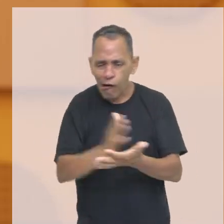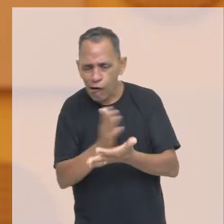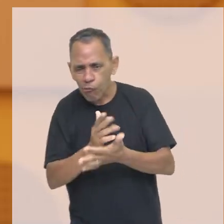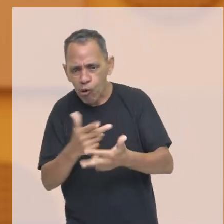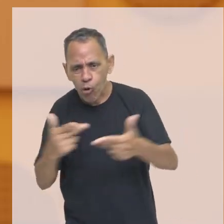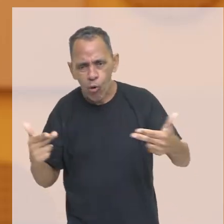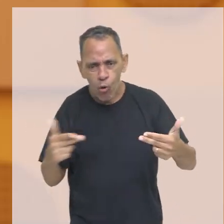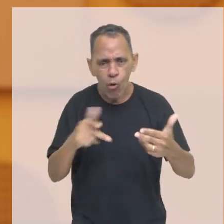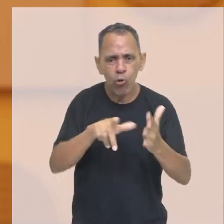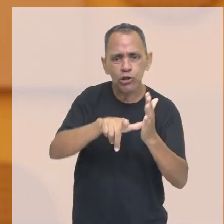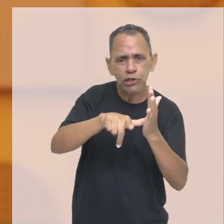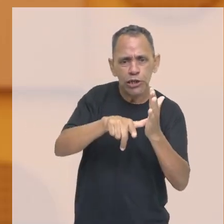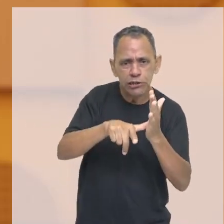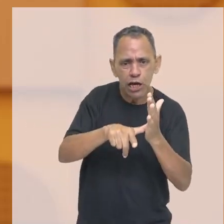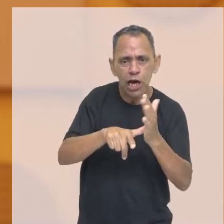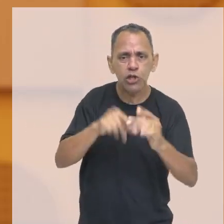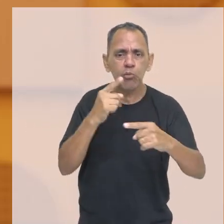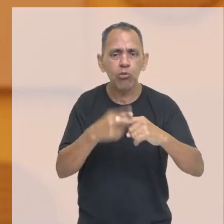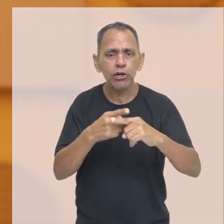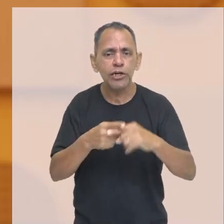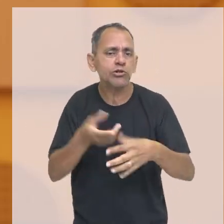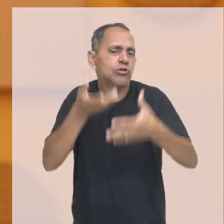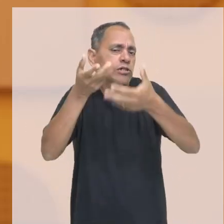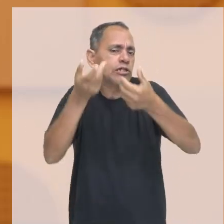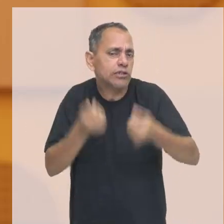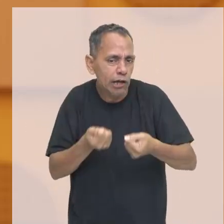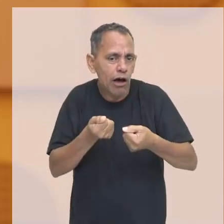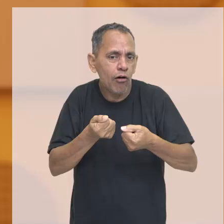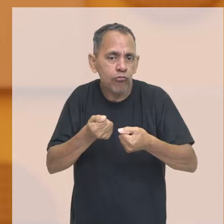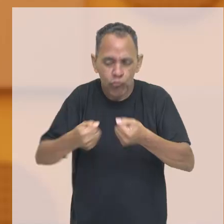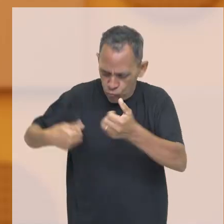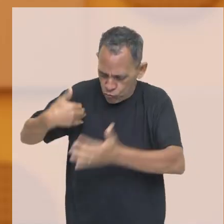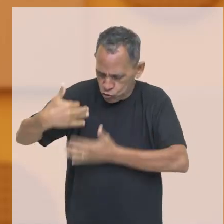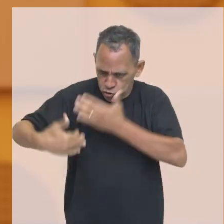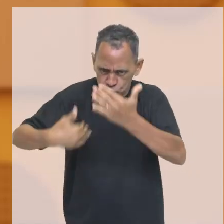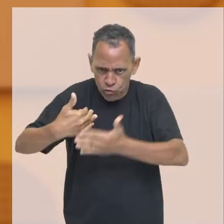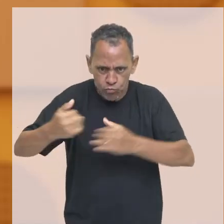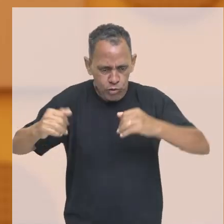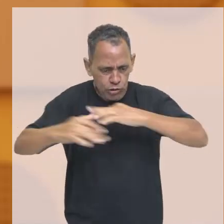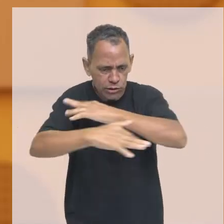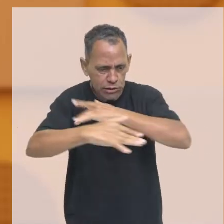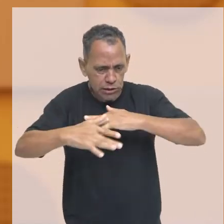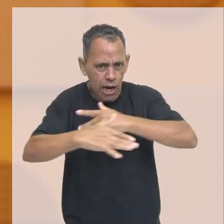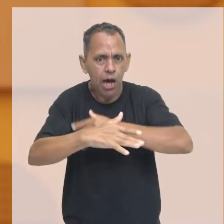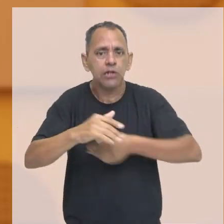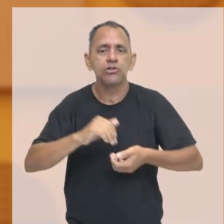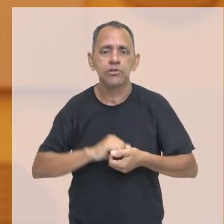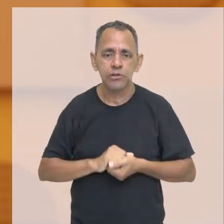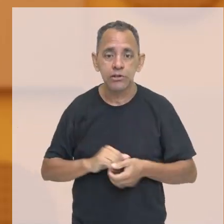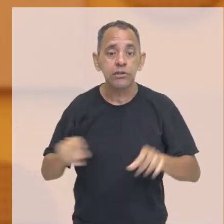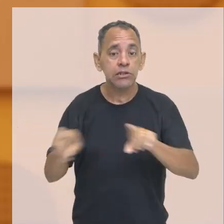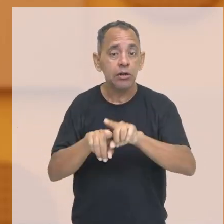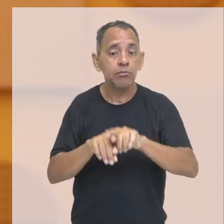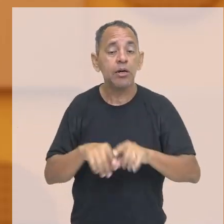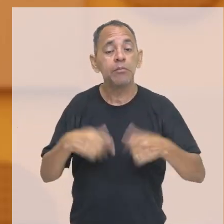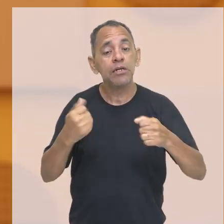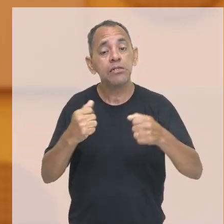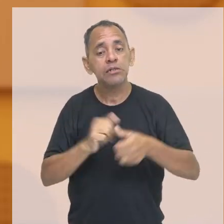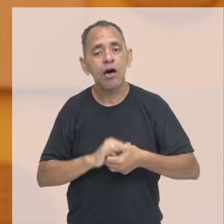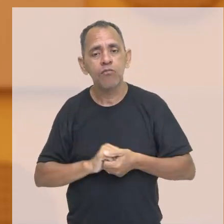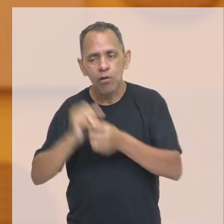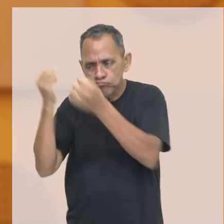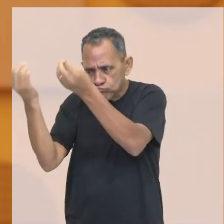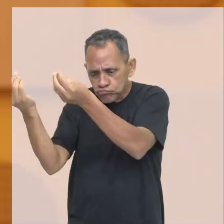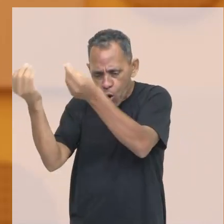ser urbano. Então esses grandes projetos visavam também levar a modernidade aqui para a